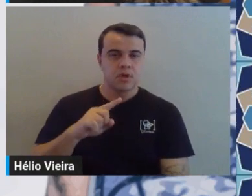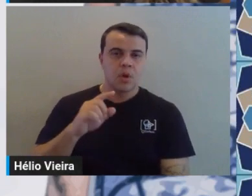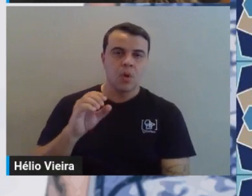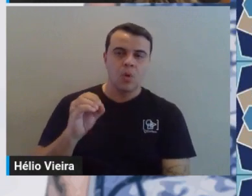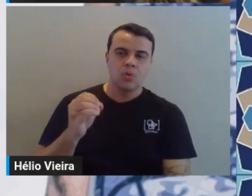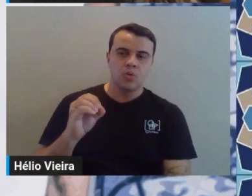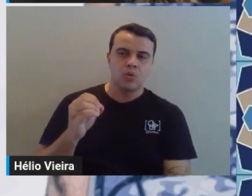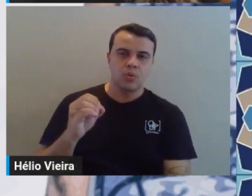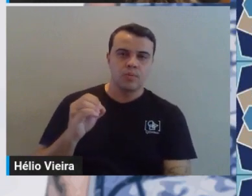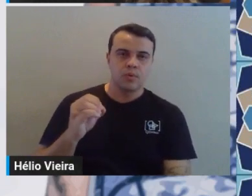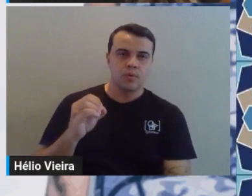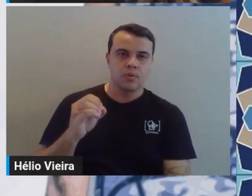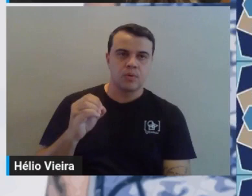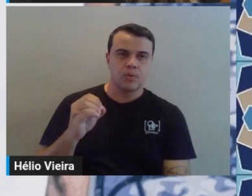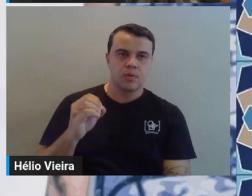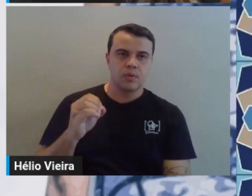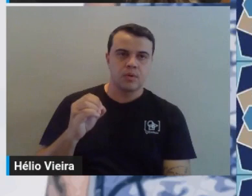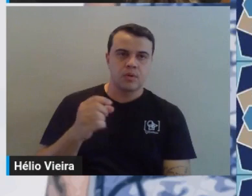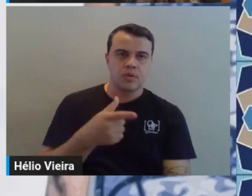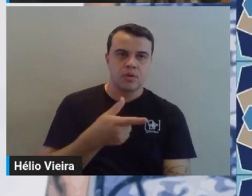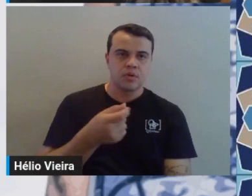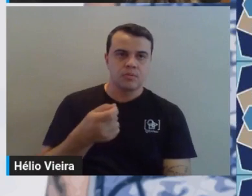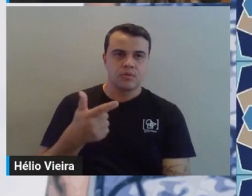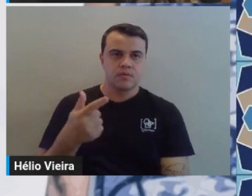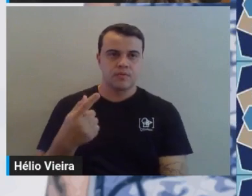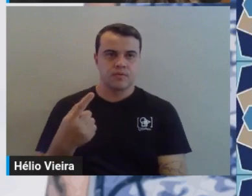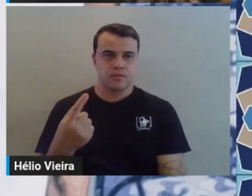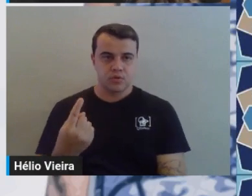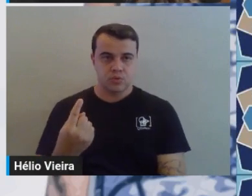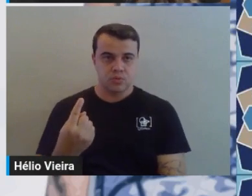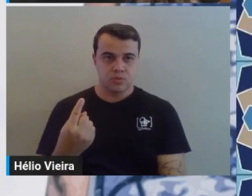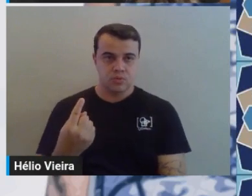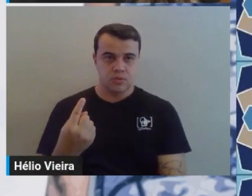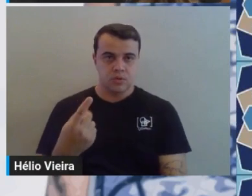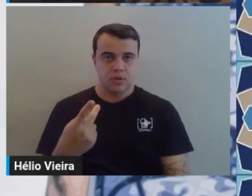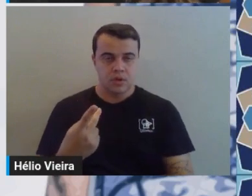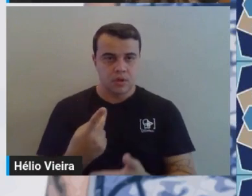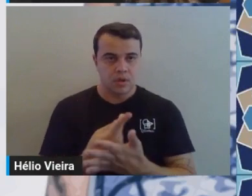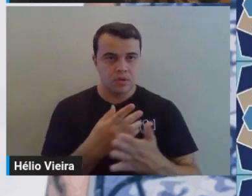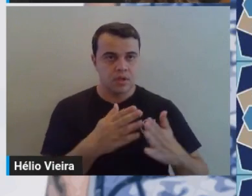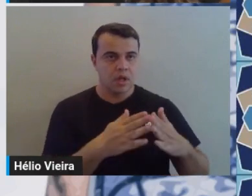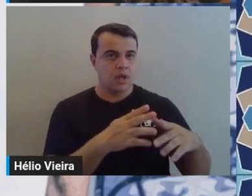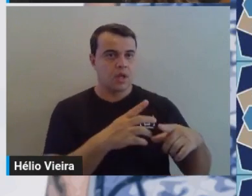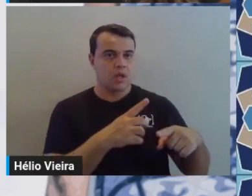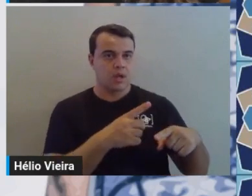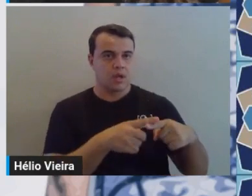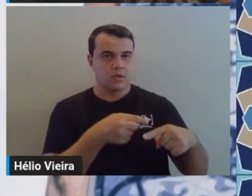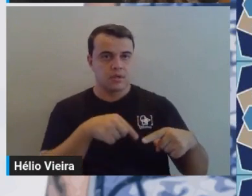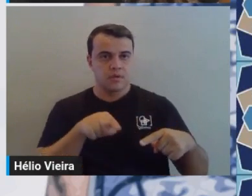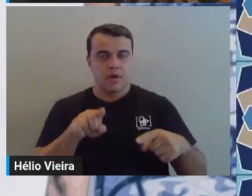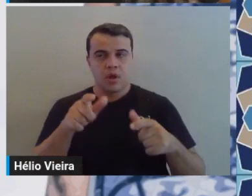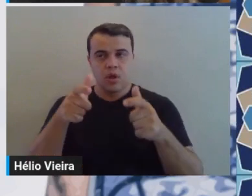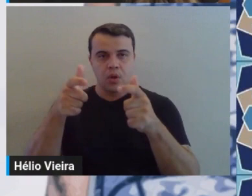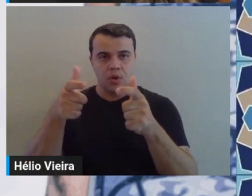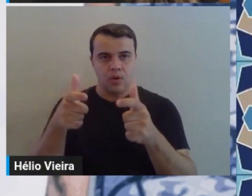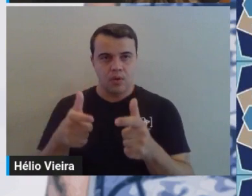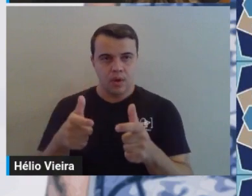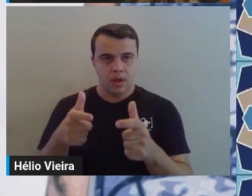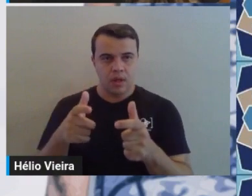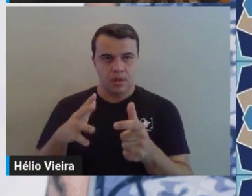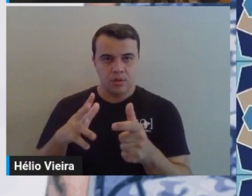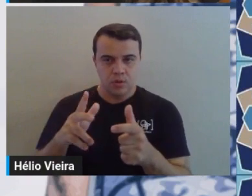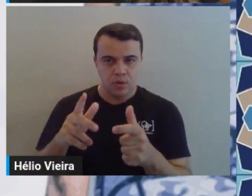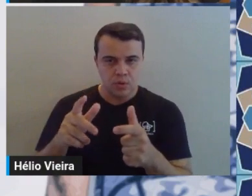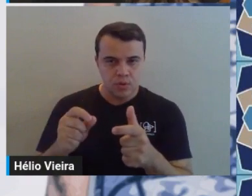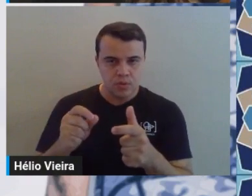outubro de 2021, a capela é elevada ao santuário do arquidiocesano de